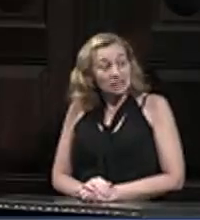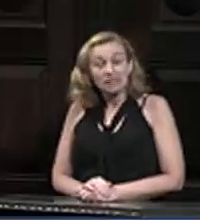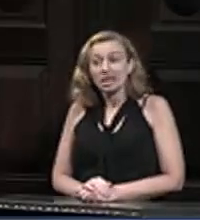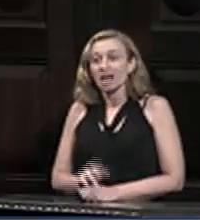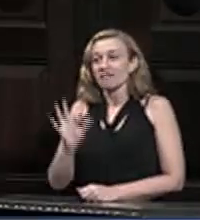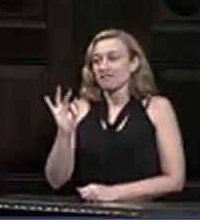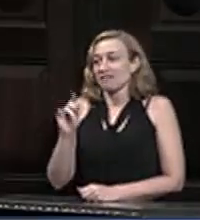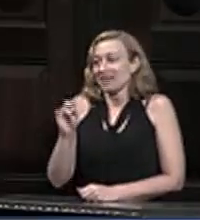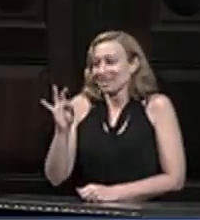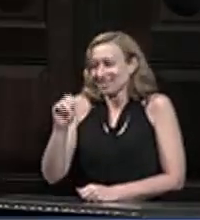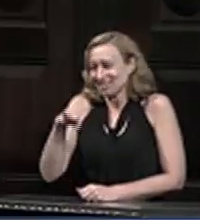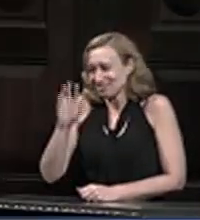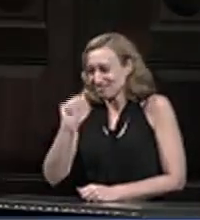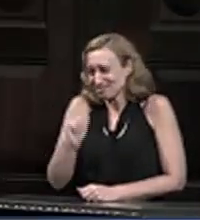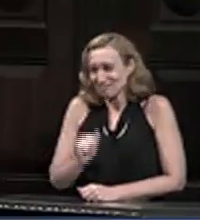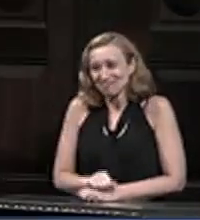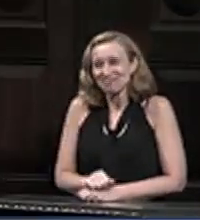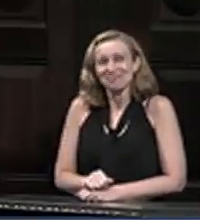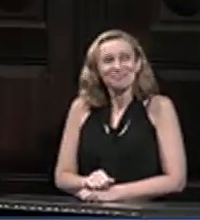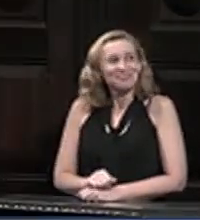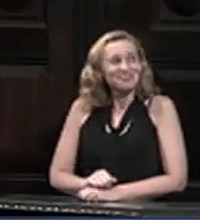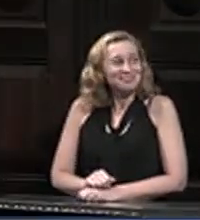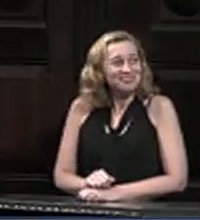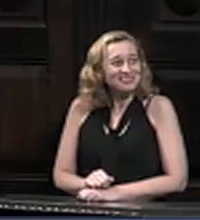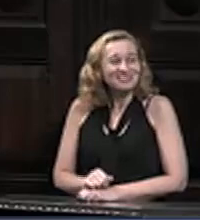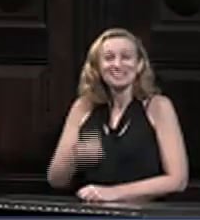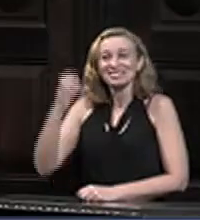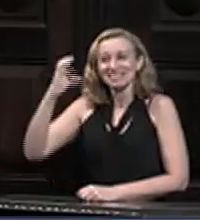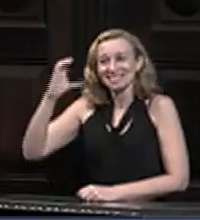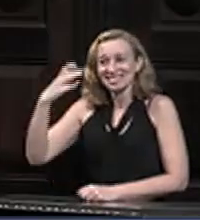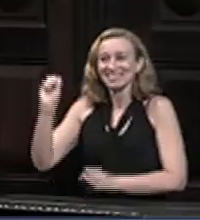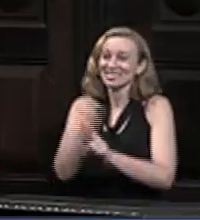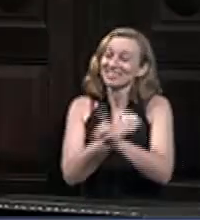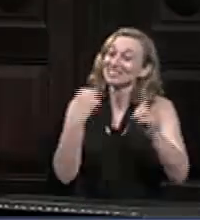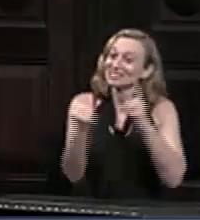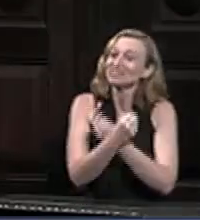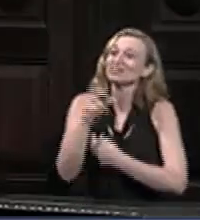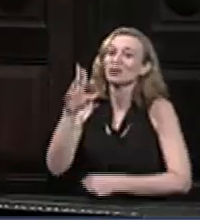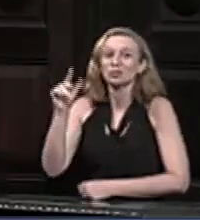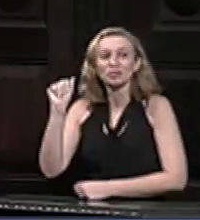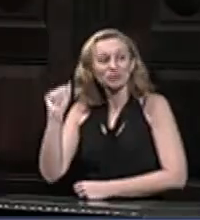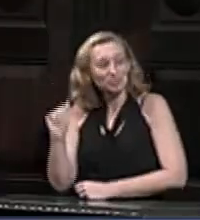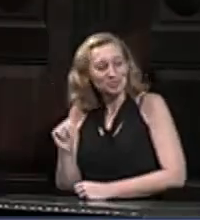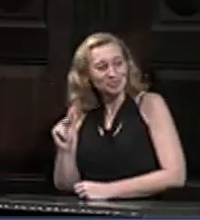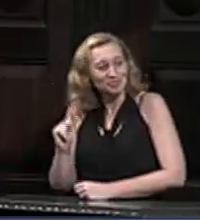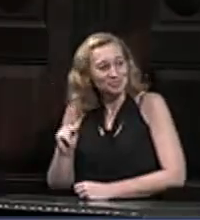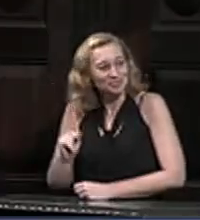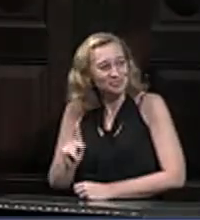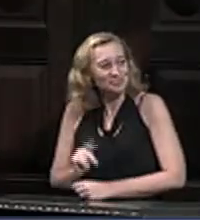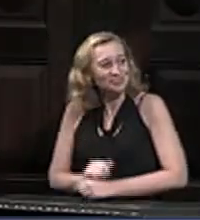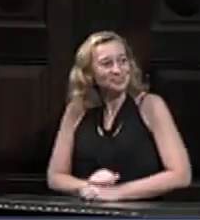Fátima Pacheco Jordão, Ciências Sociais pela USP.